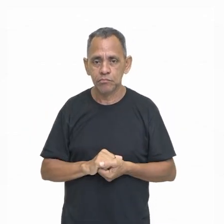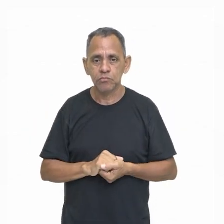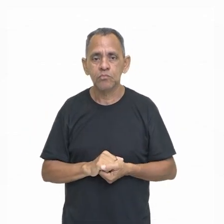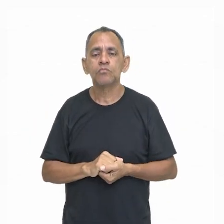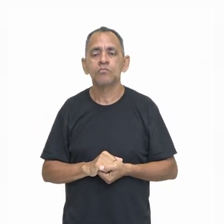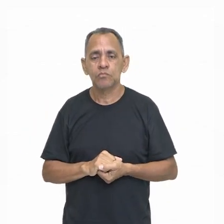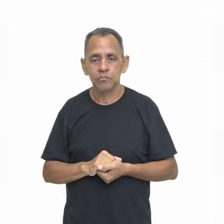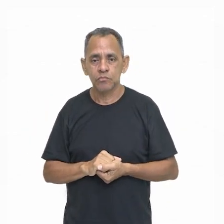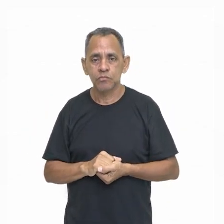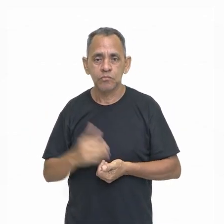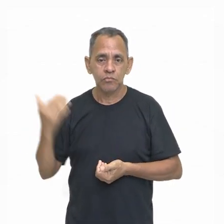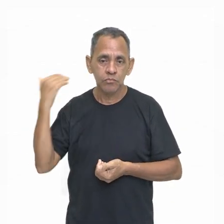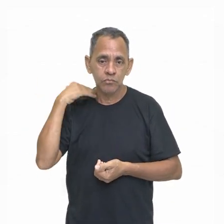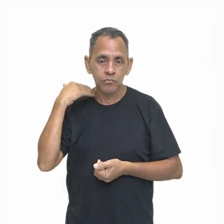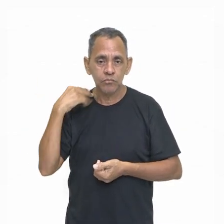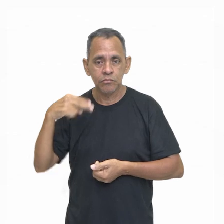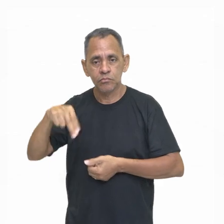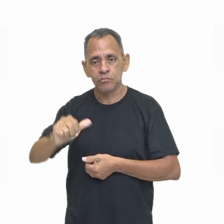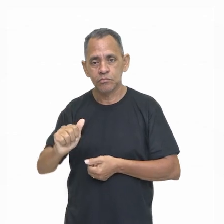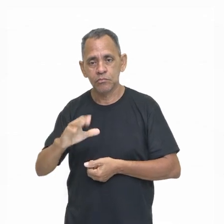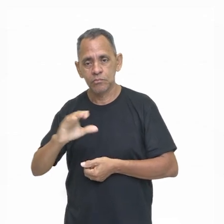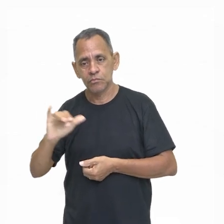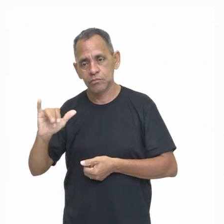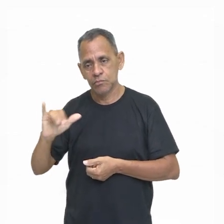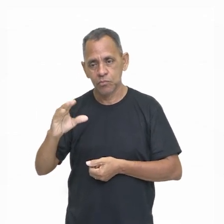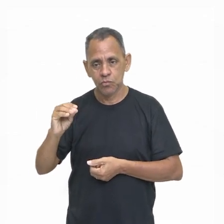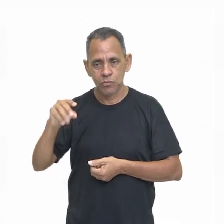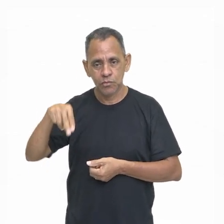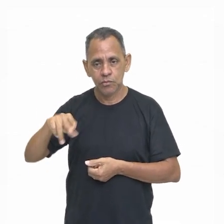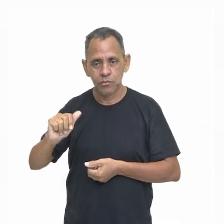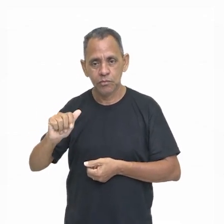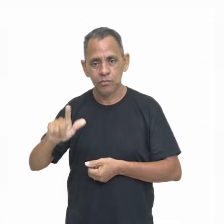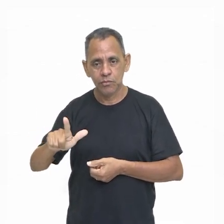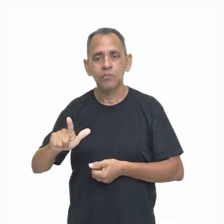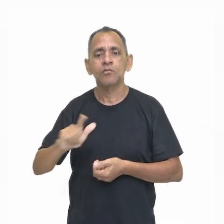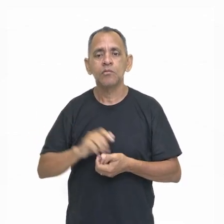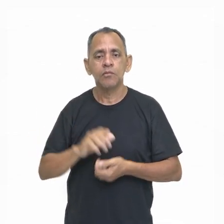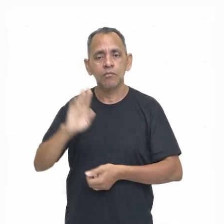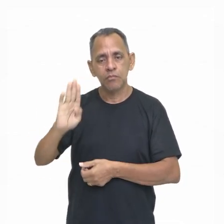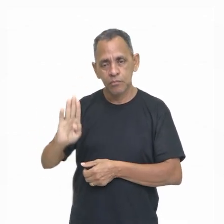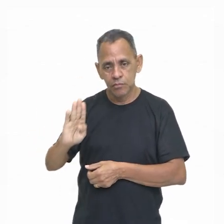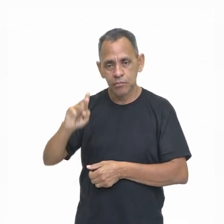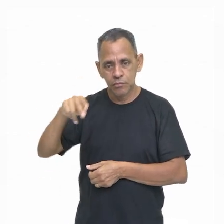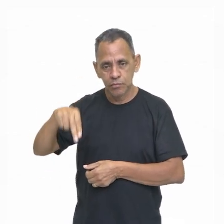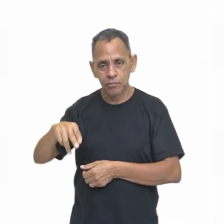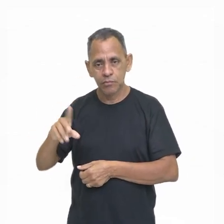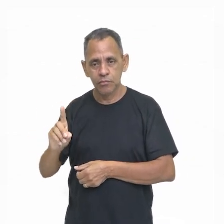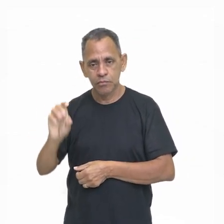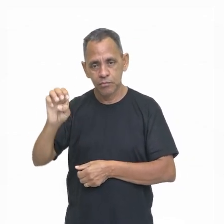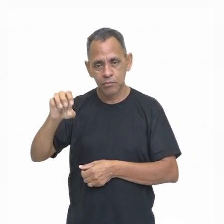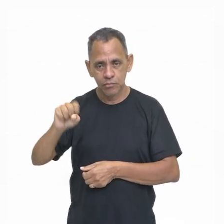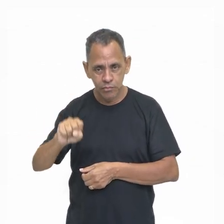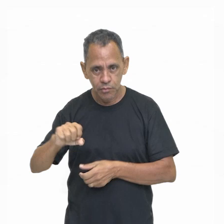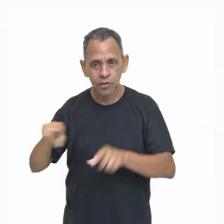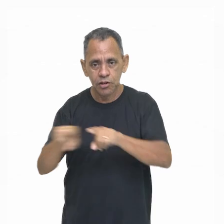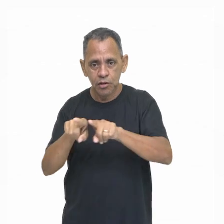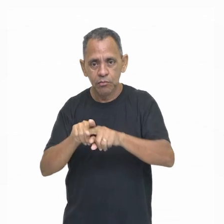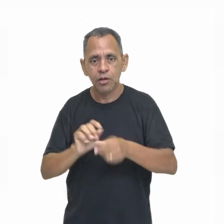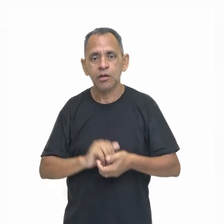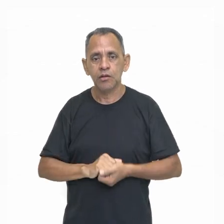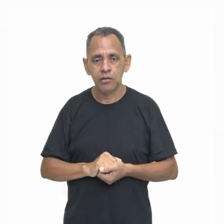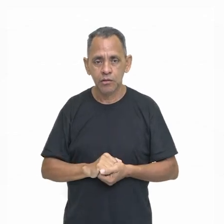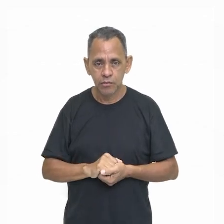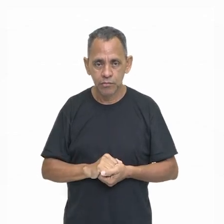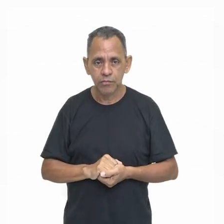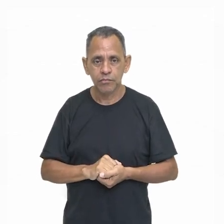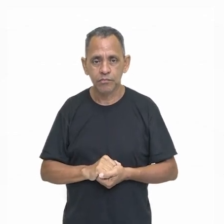Banco Nacional de Desenvolvimento Econômico e Social, o BNDES, a Superintendência da Moeda do Crédito, SUMOC,